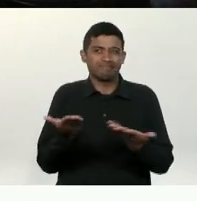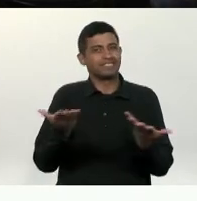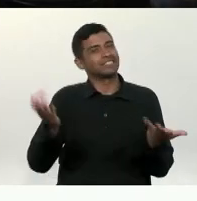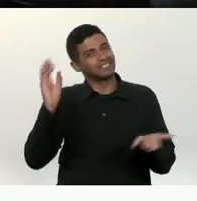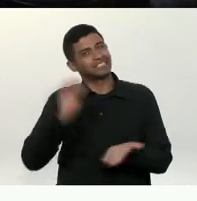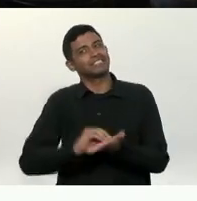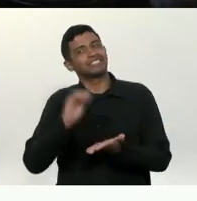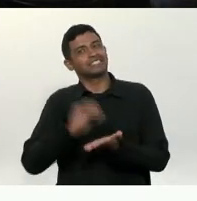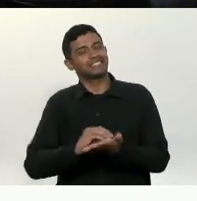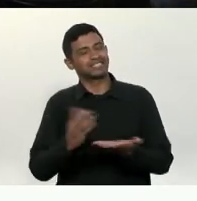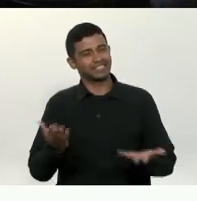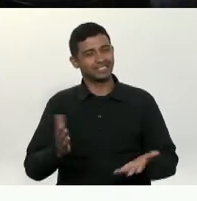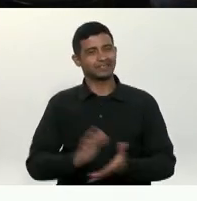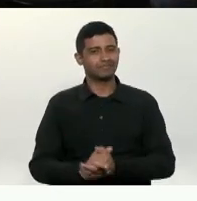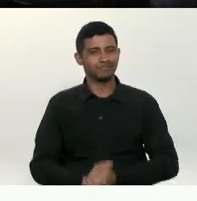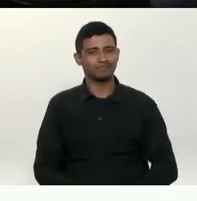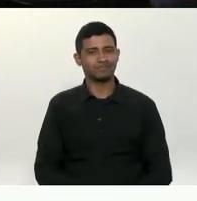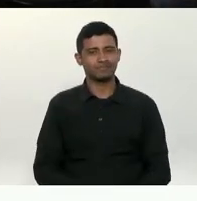nos convida.